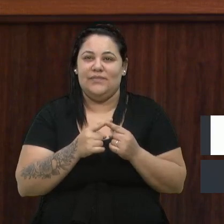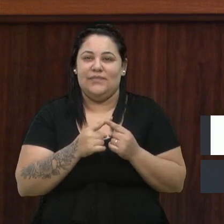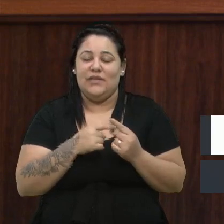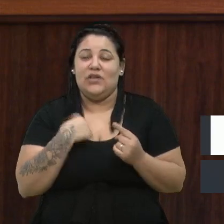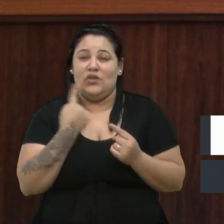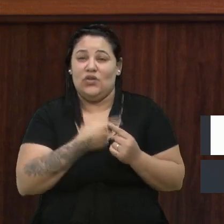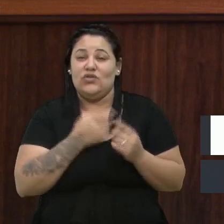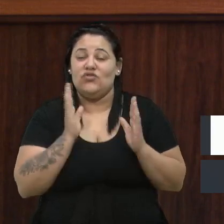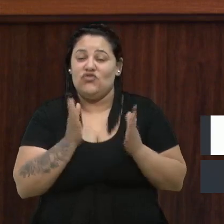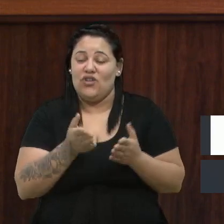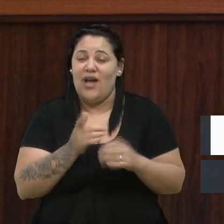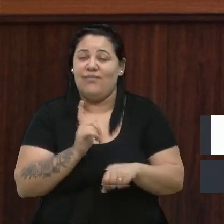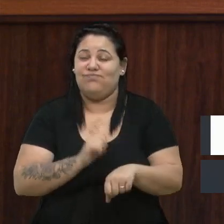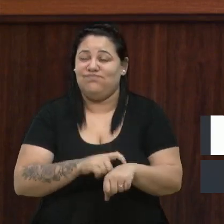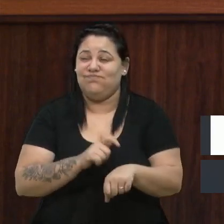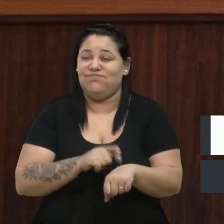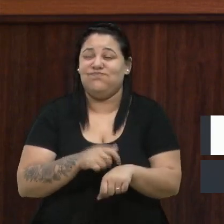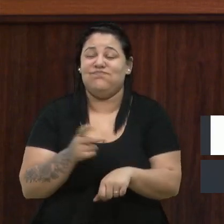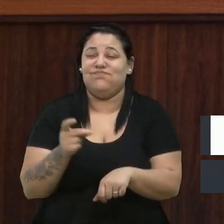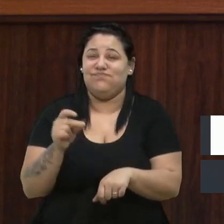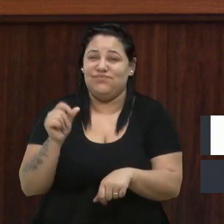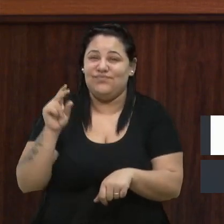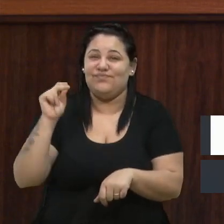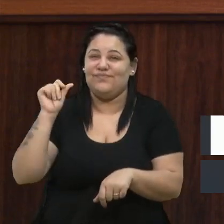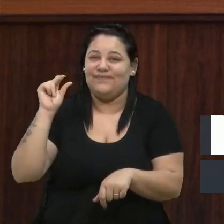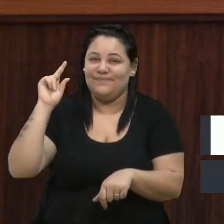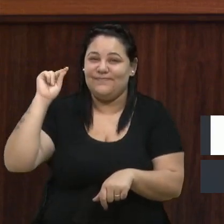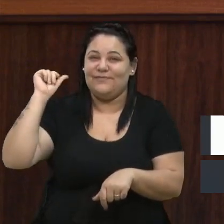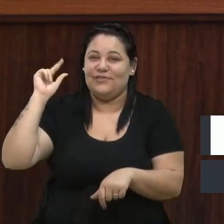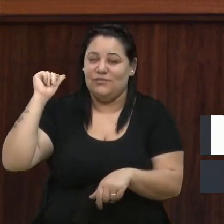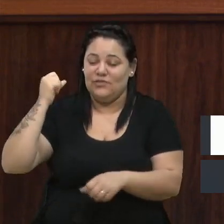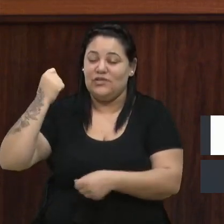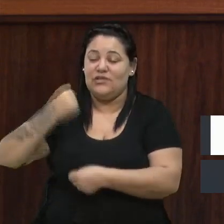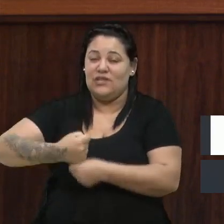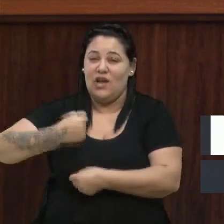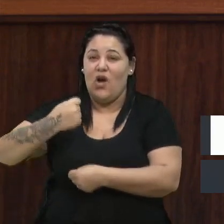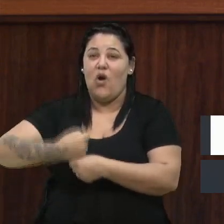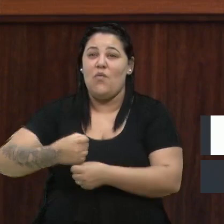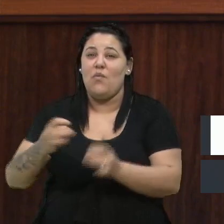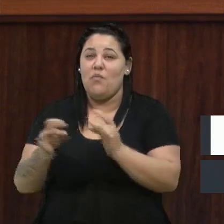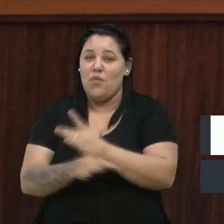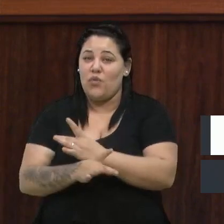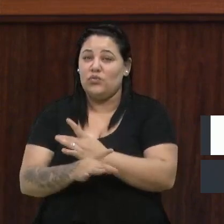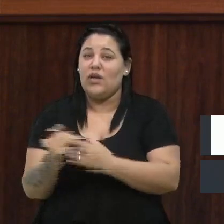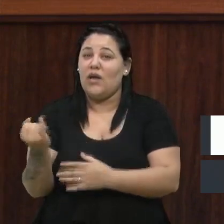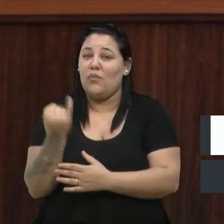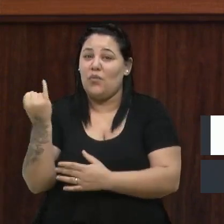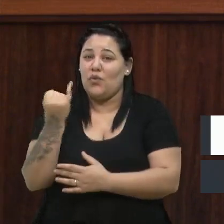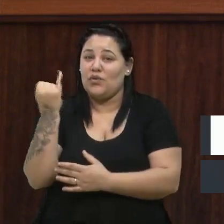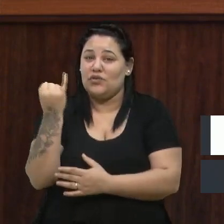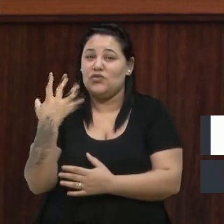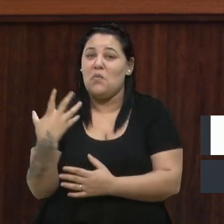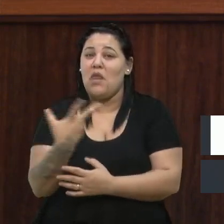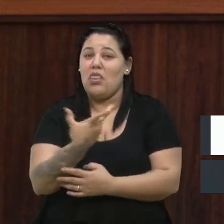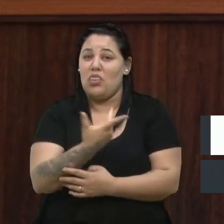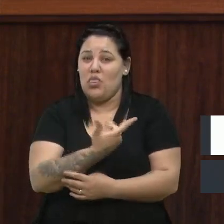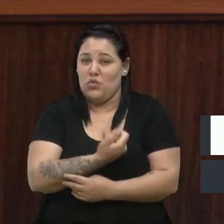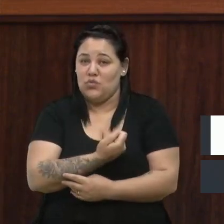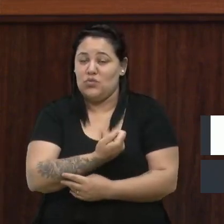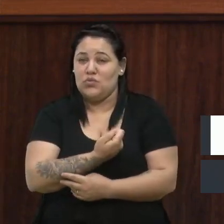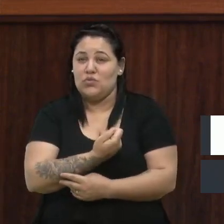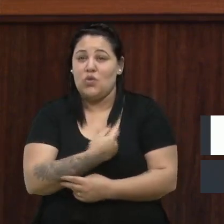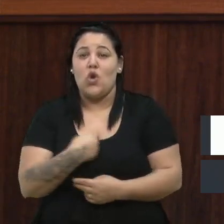muito tempo esperando a execução dessa obra extremamente importante por nós, que